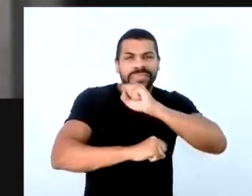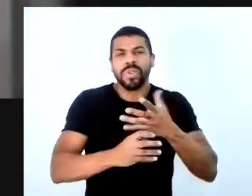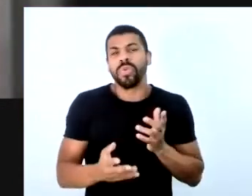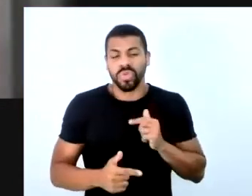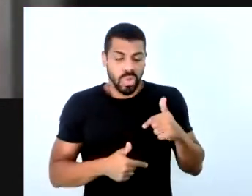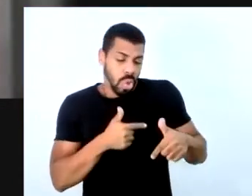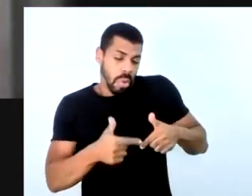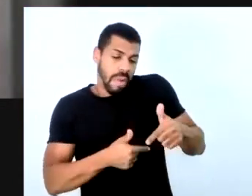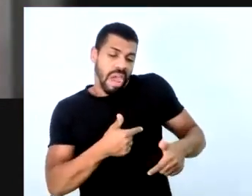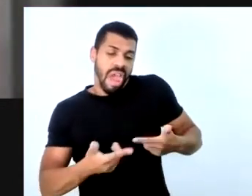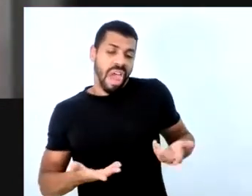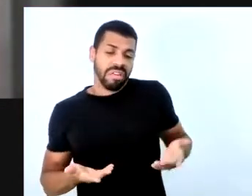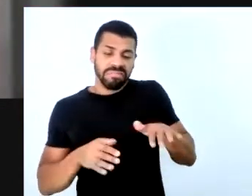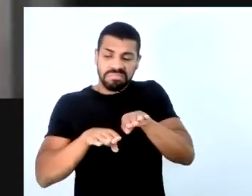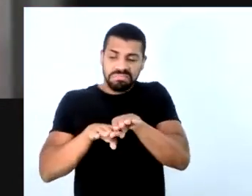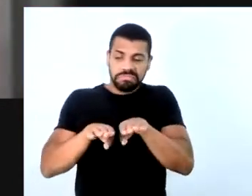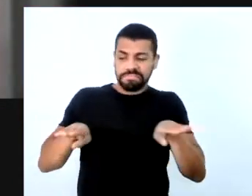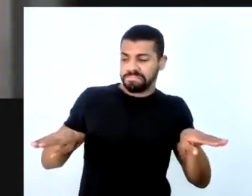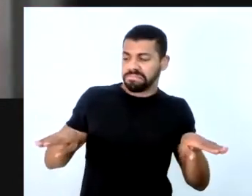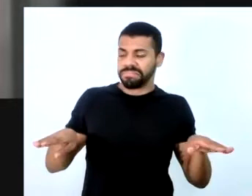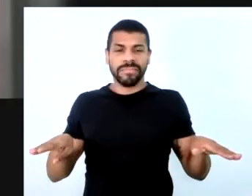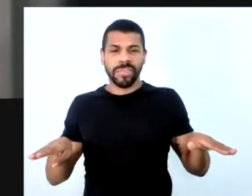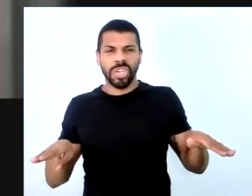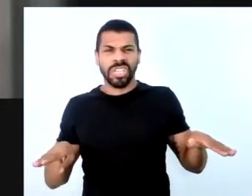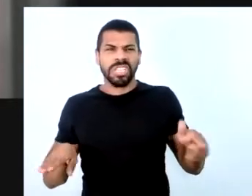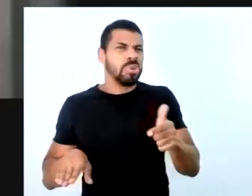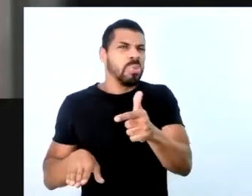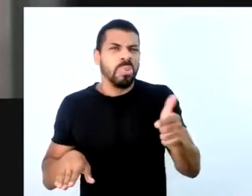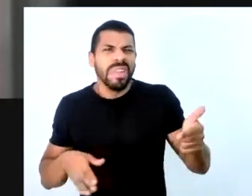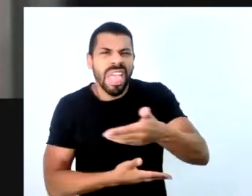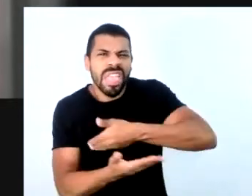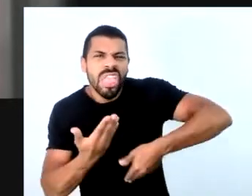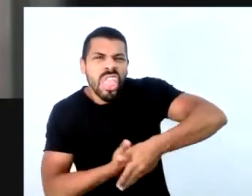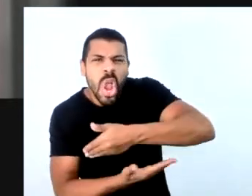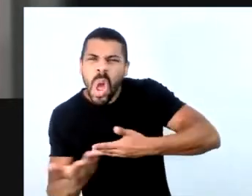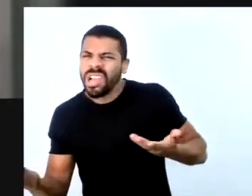tentando e aprendendo. Quando eu não estou num ambiente de trabalho, assim,